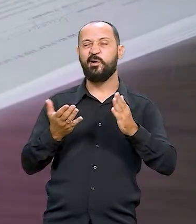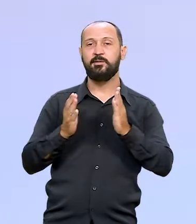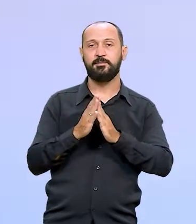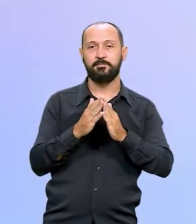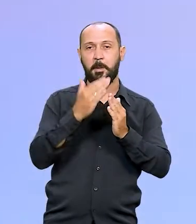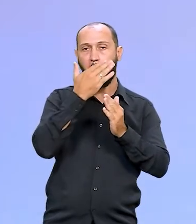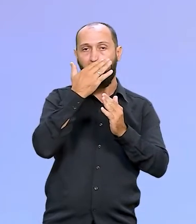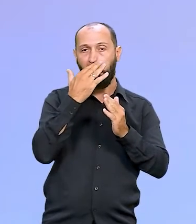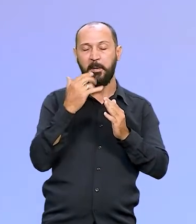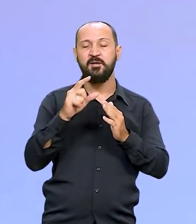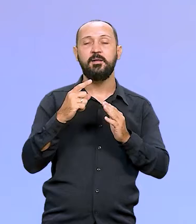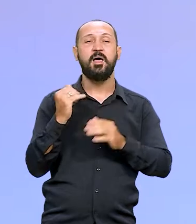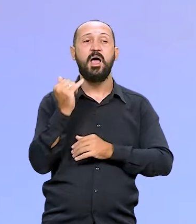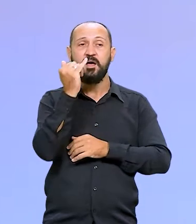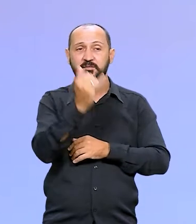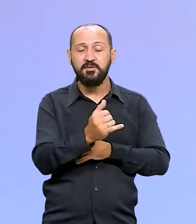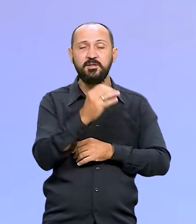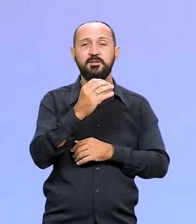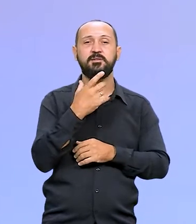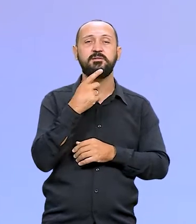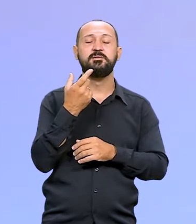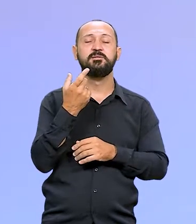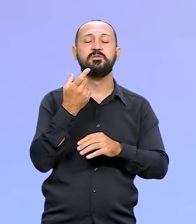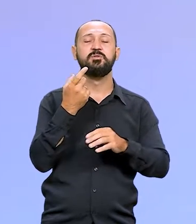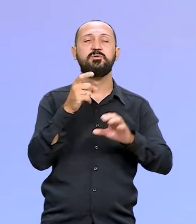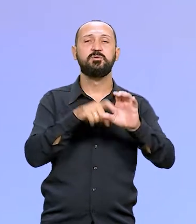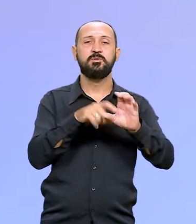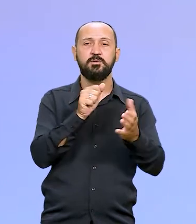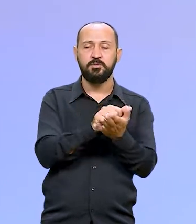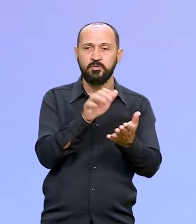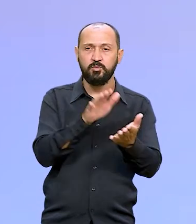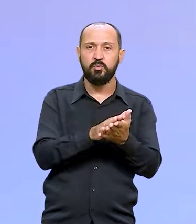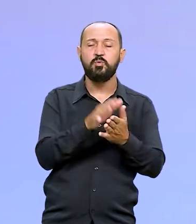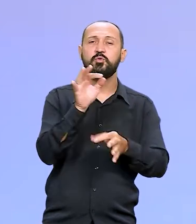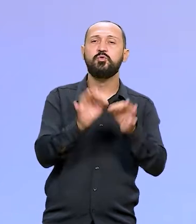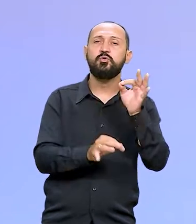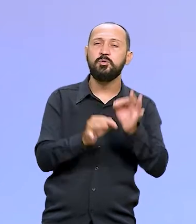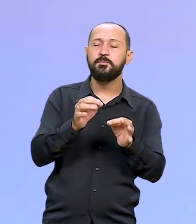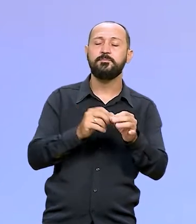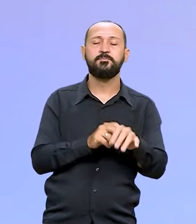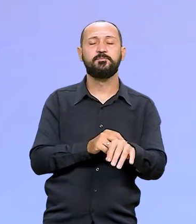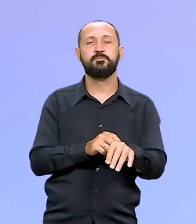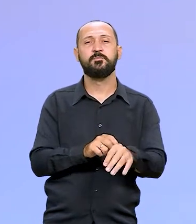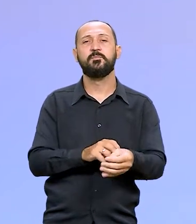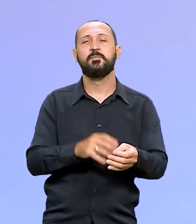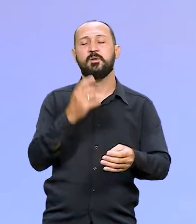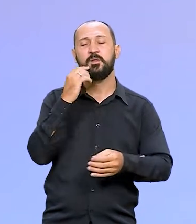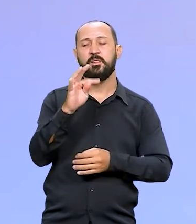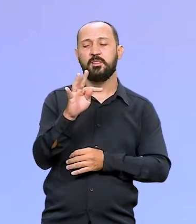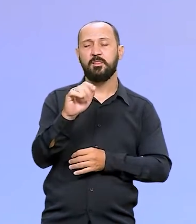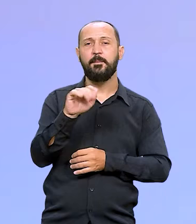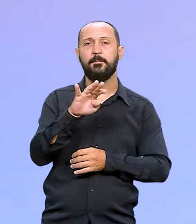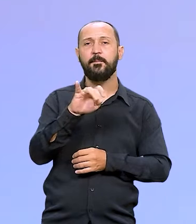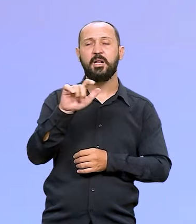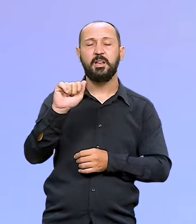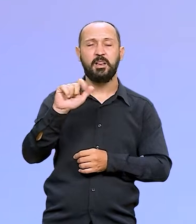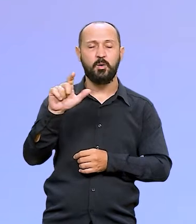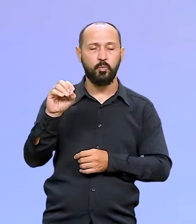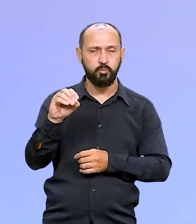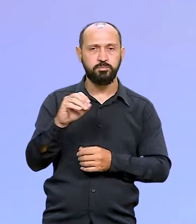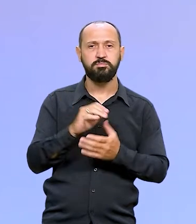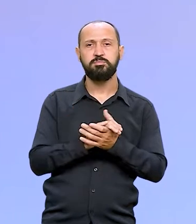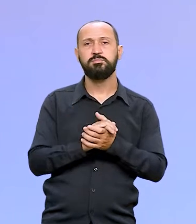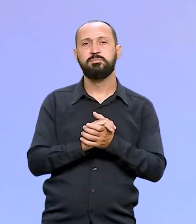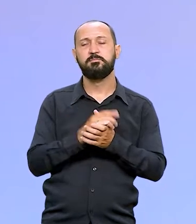basicamente ele informa essa mora para o oficial de registro de imóveis, que seria, como popularmente chamam de tabelião, mas no caso seria o